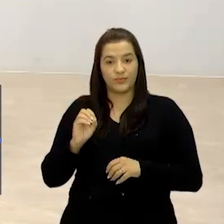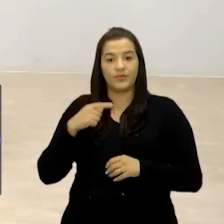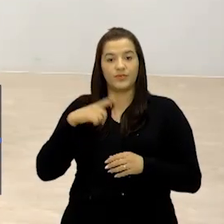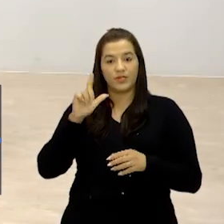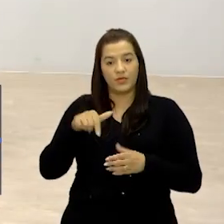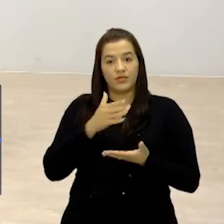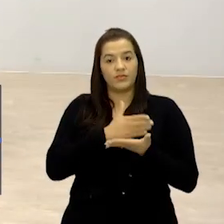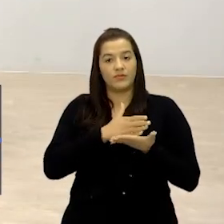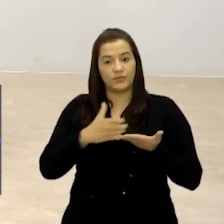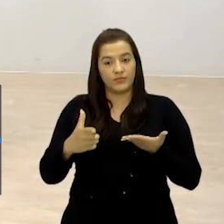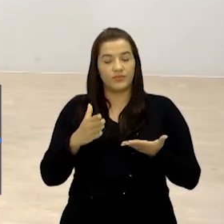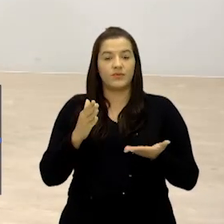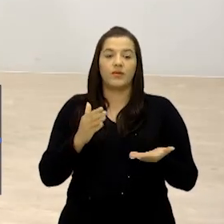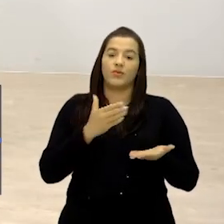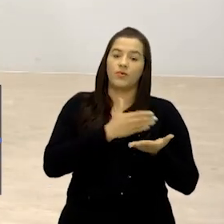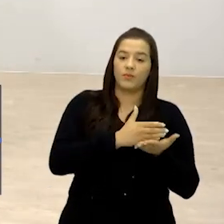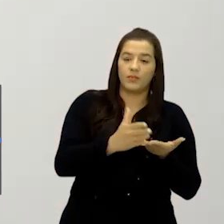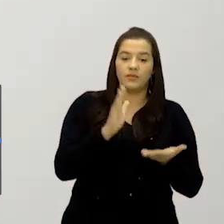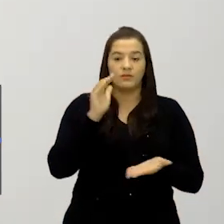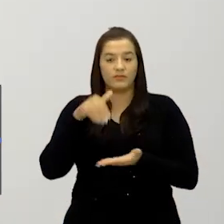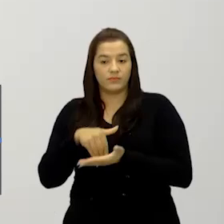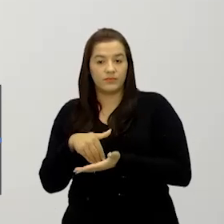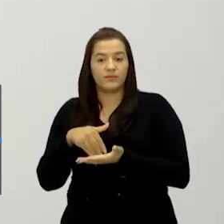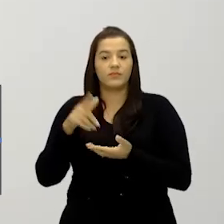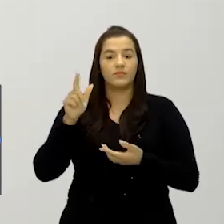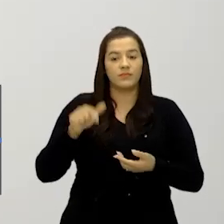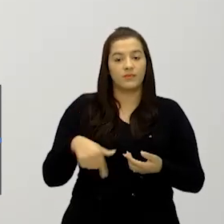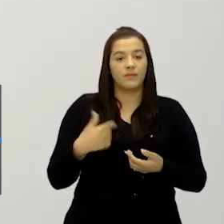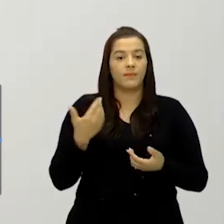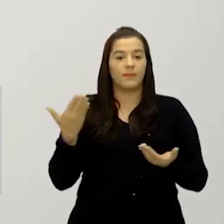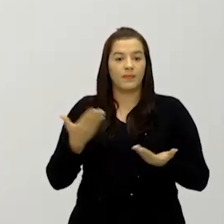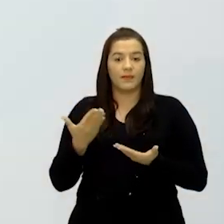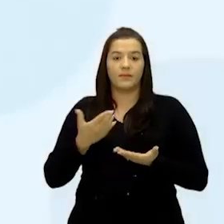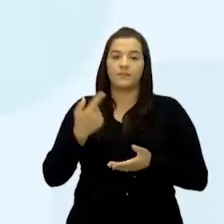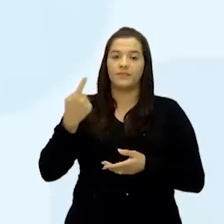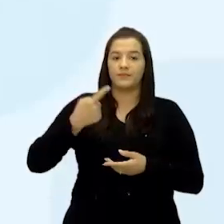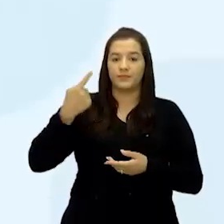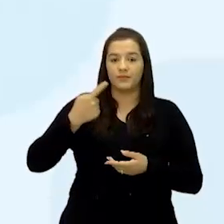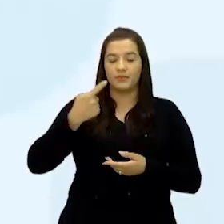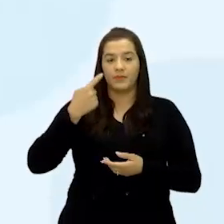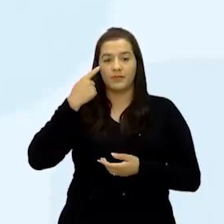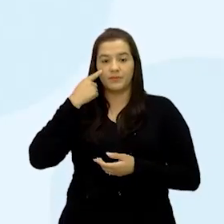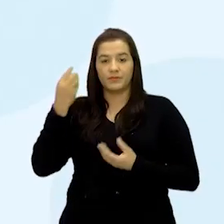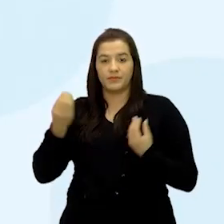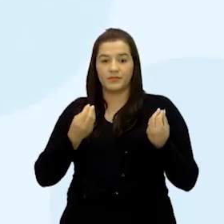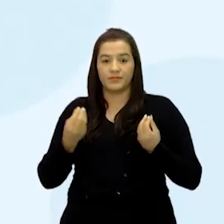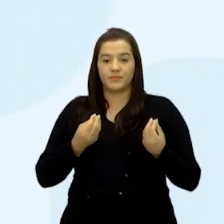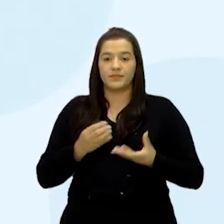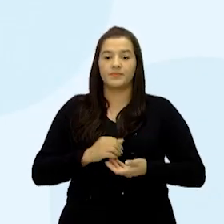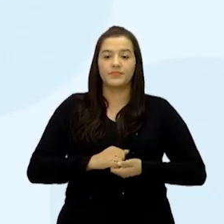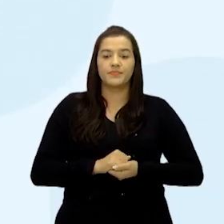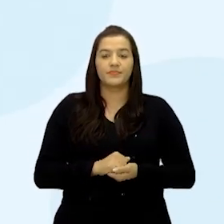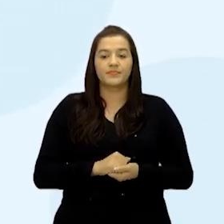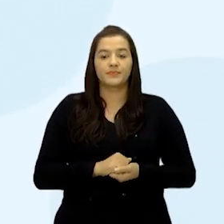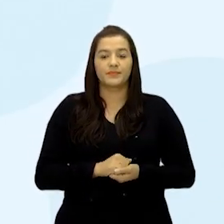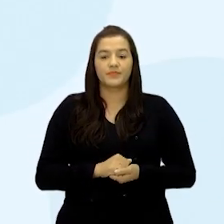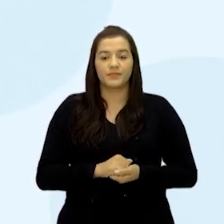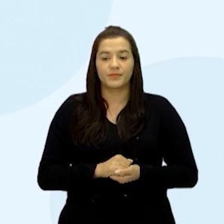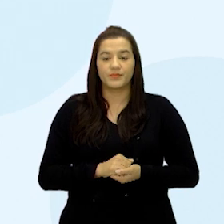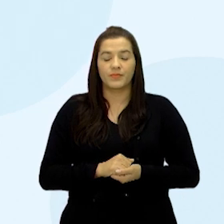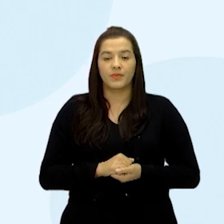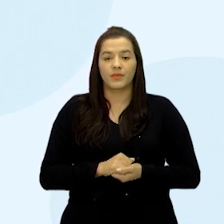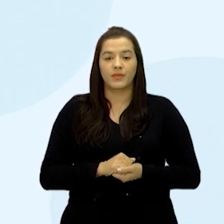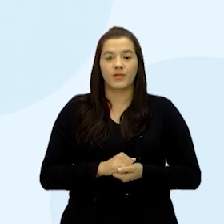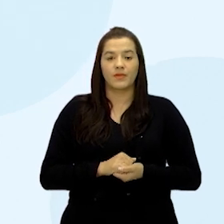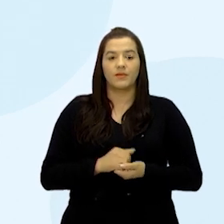início, né? Início e fim é com ele. Então, a gente já coloca os primeiros comandos. Vamos olhar aqui na telinha como vai ficar, ó. Então, a gente vai explicar como